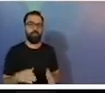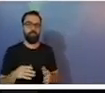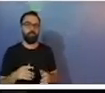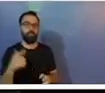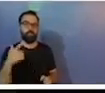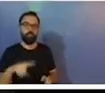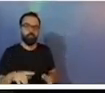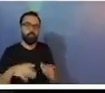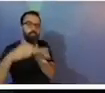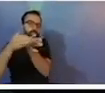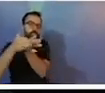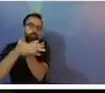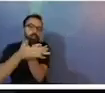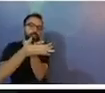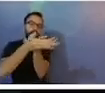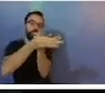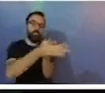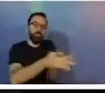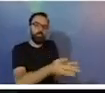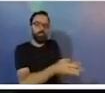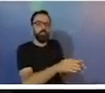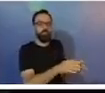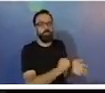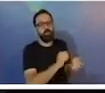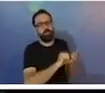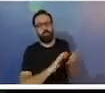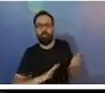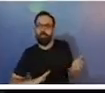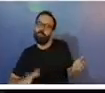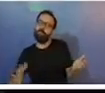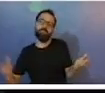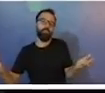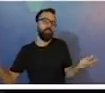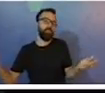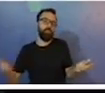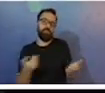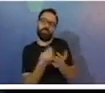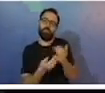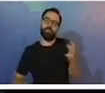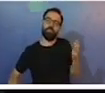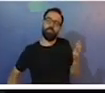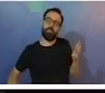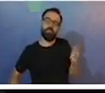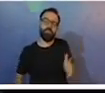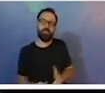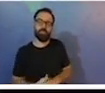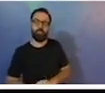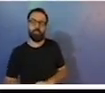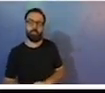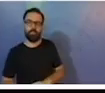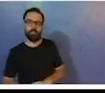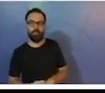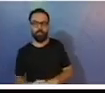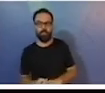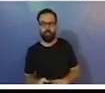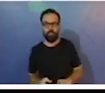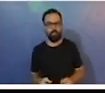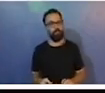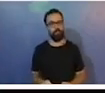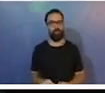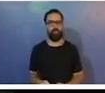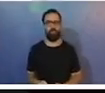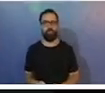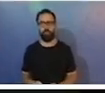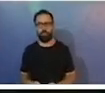tentativas. Alguns navios se perdiam no meio, não voltavam. Eles achavam até que eram